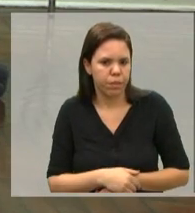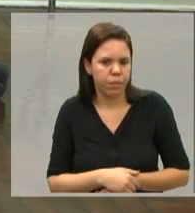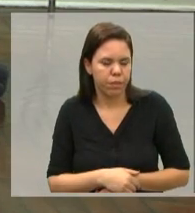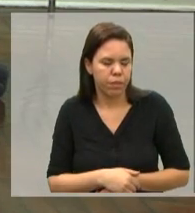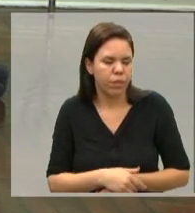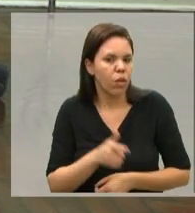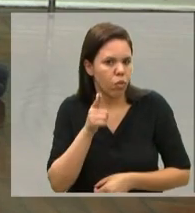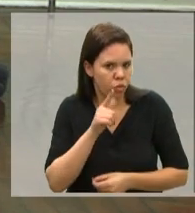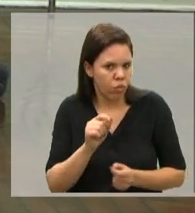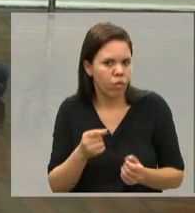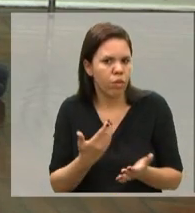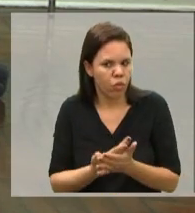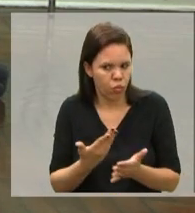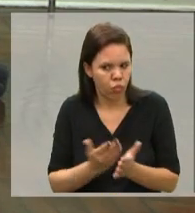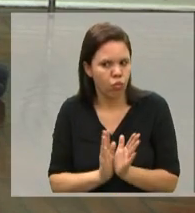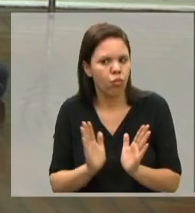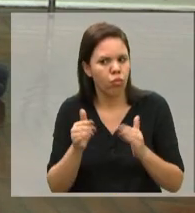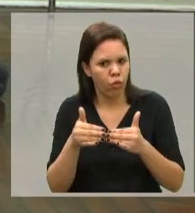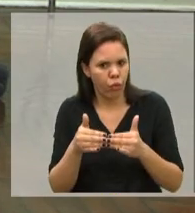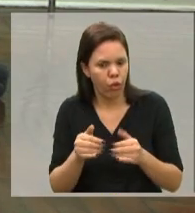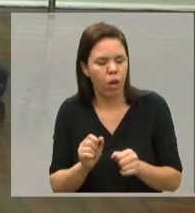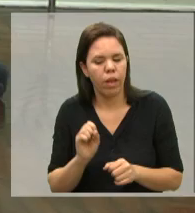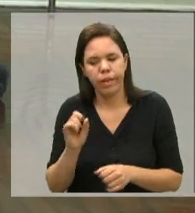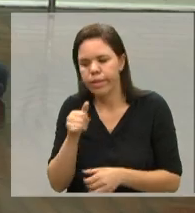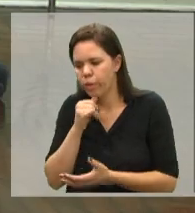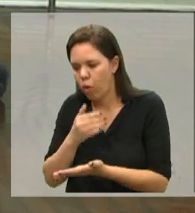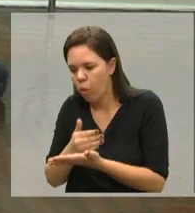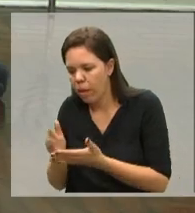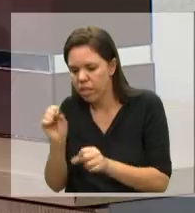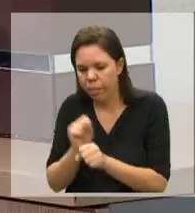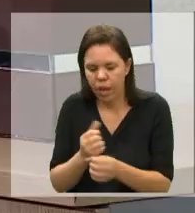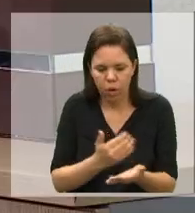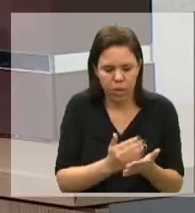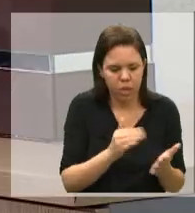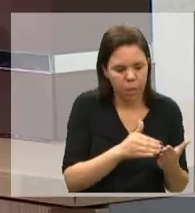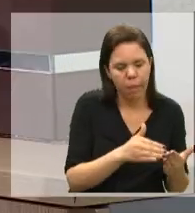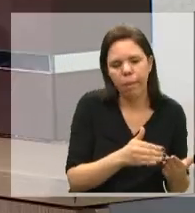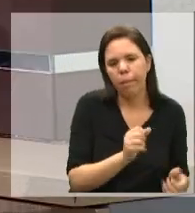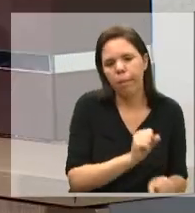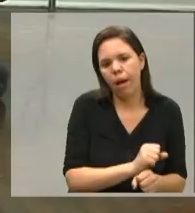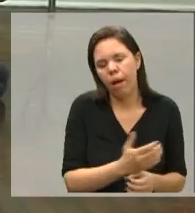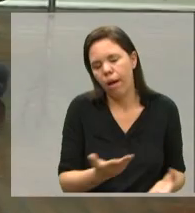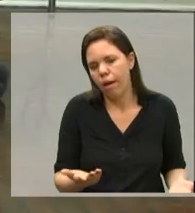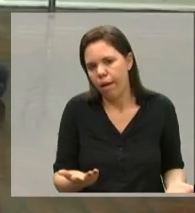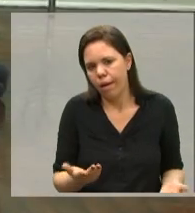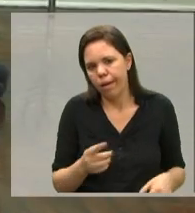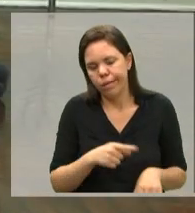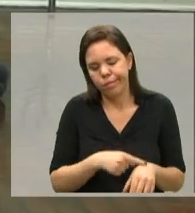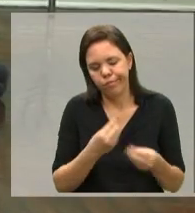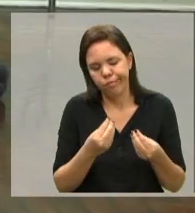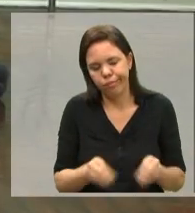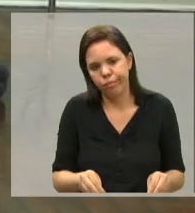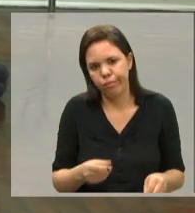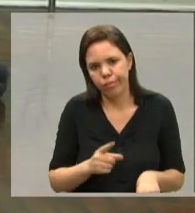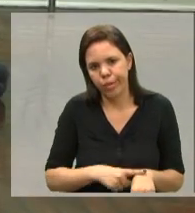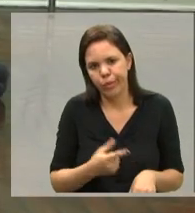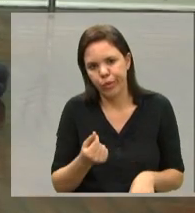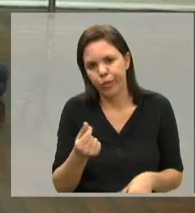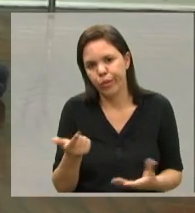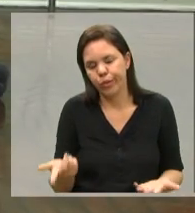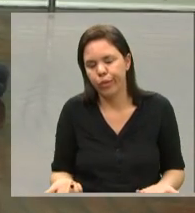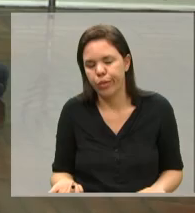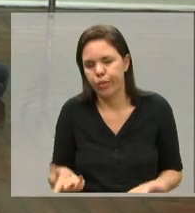ela consiga se dedicar. Porque começar e parar, aí é um prejuízo de tempo e dinheiro, de né? Tudo,